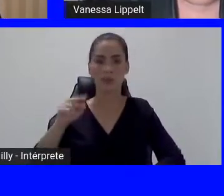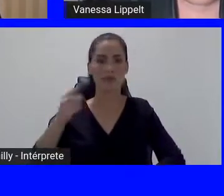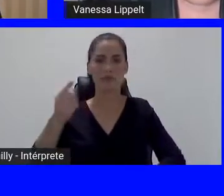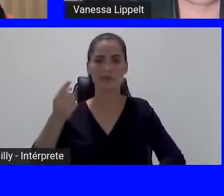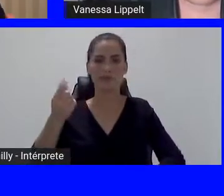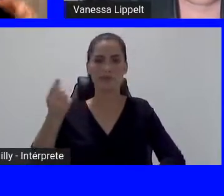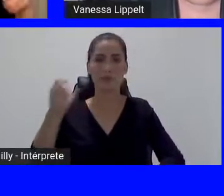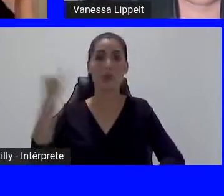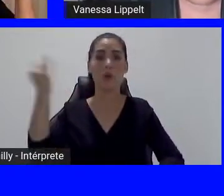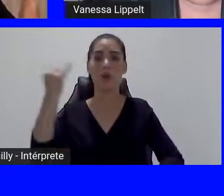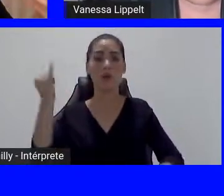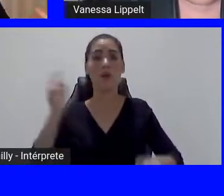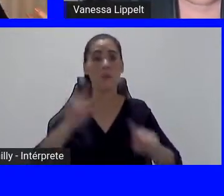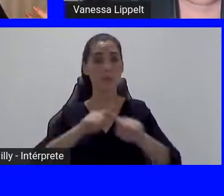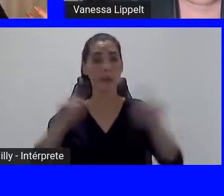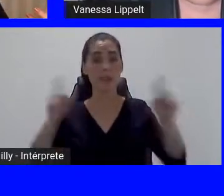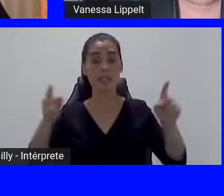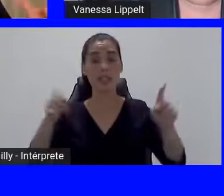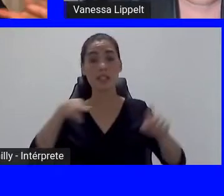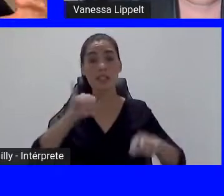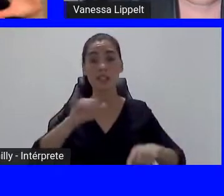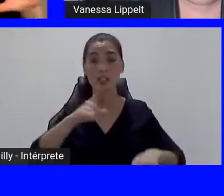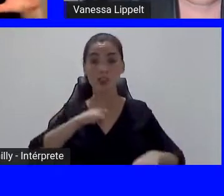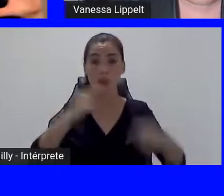traz em si toda uma outra...